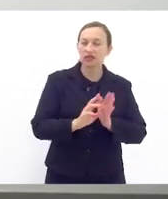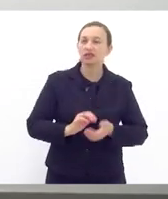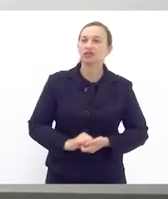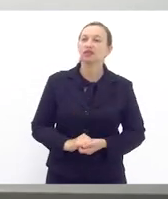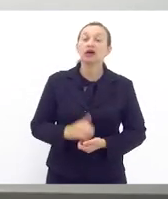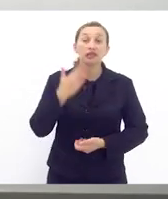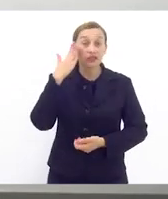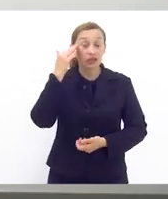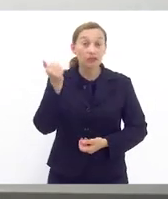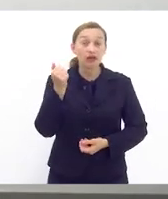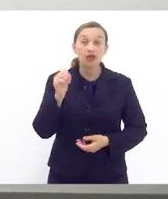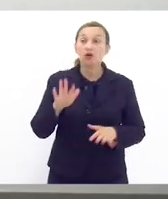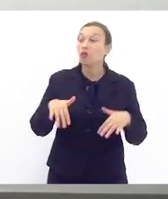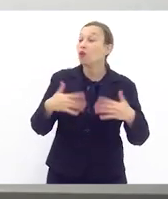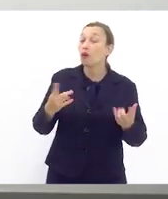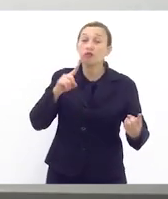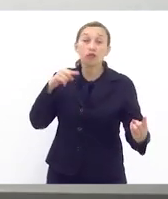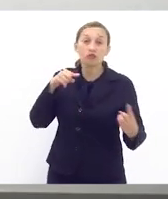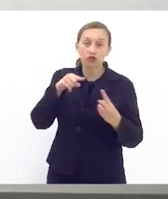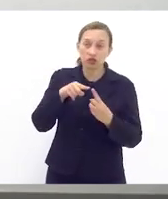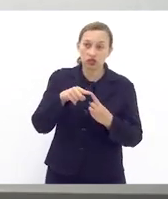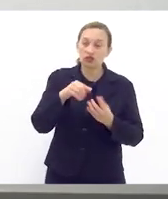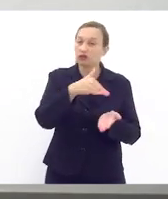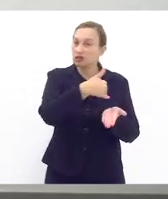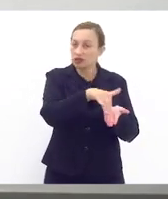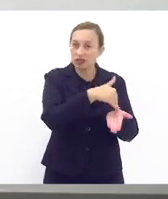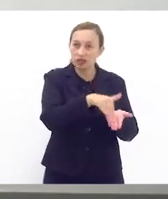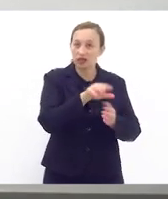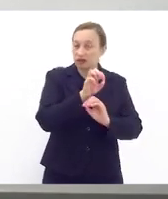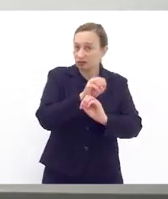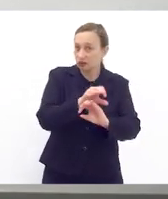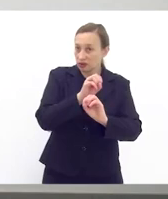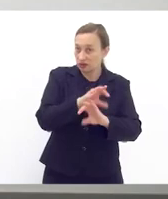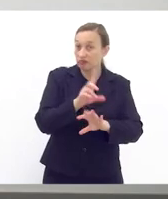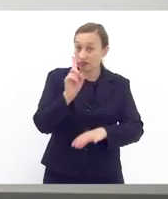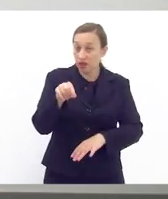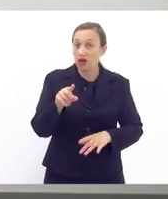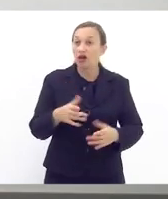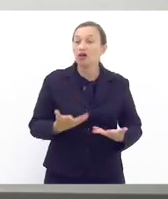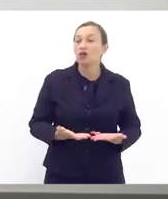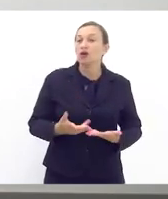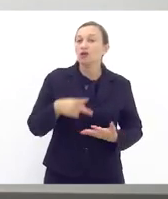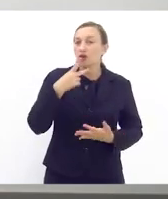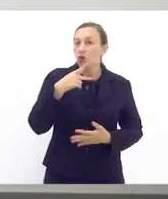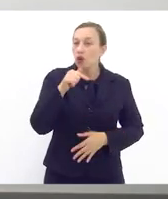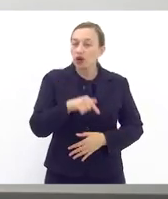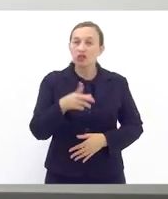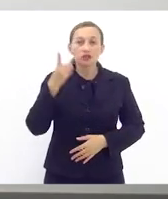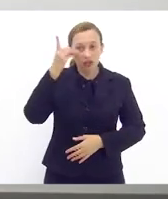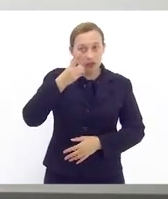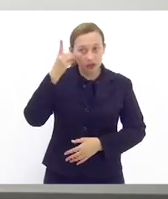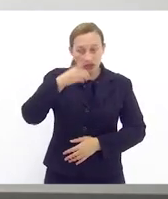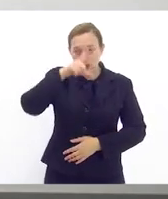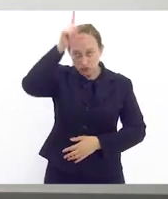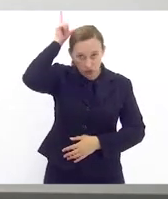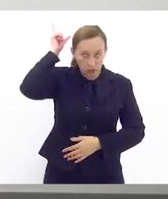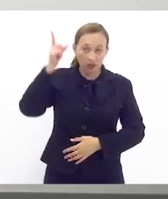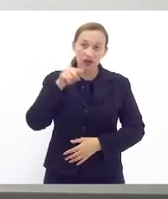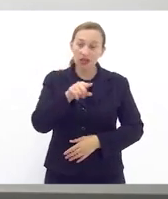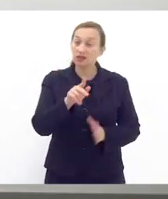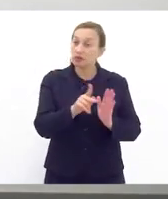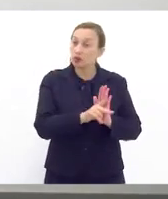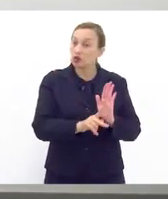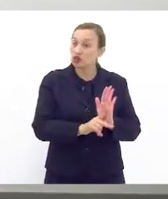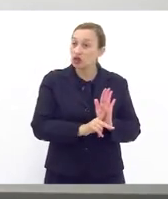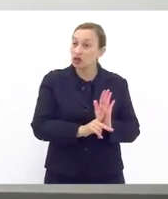saber qual é o objetivo da secretaria de educação né como bem colocou aqui o deputado Municipal esse projeto